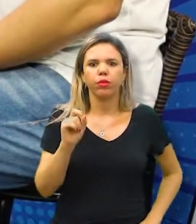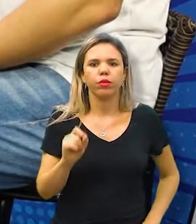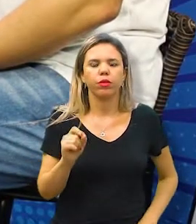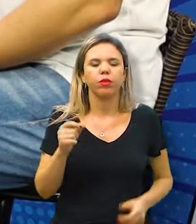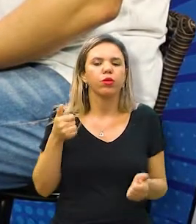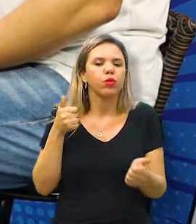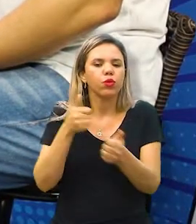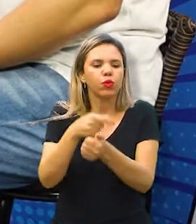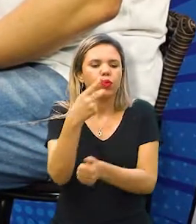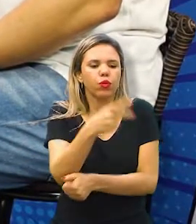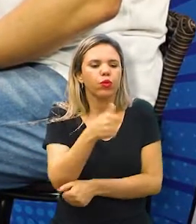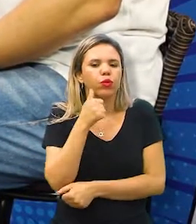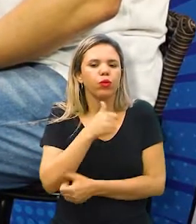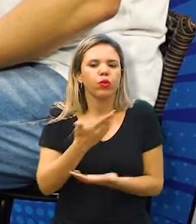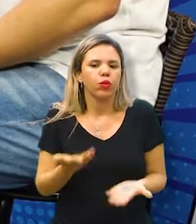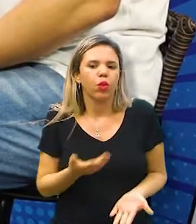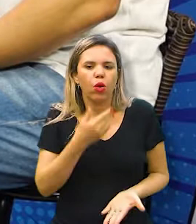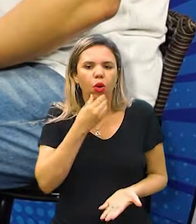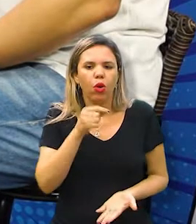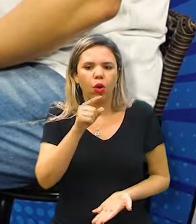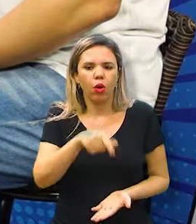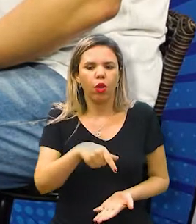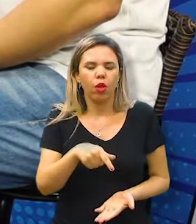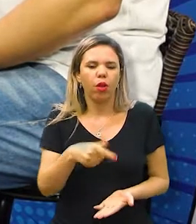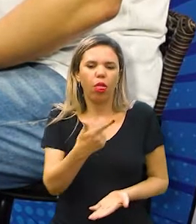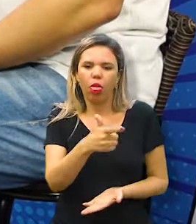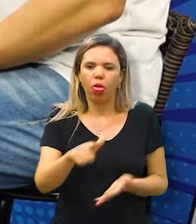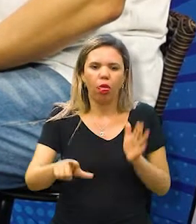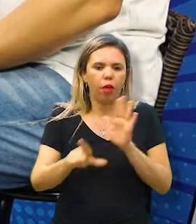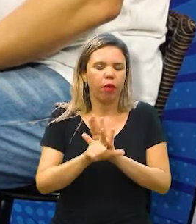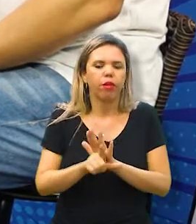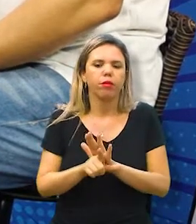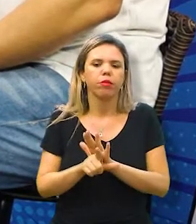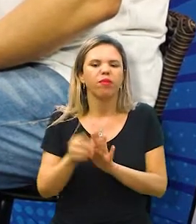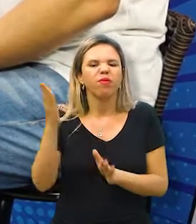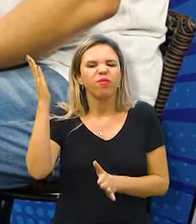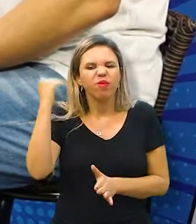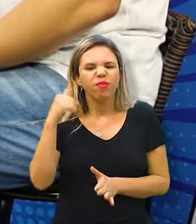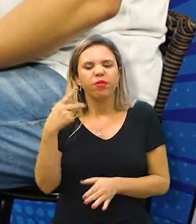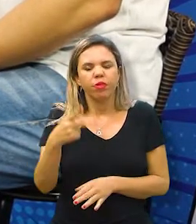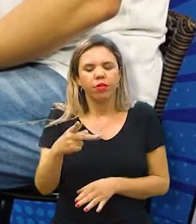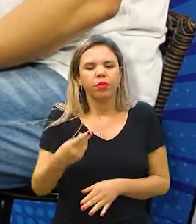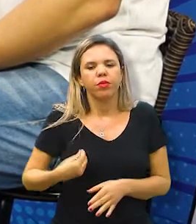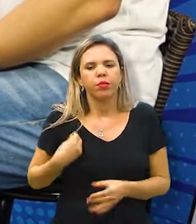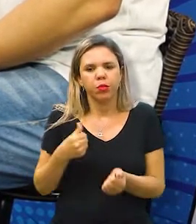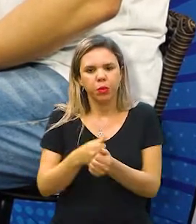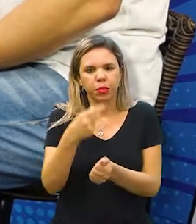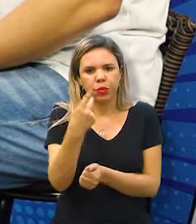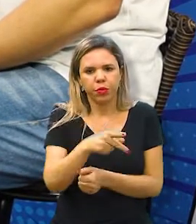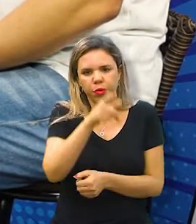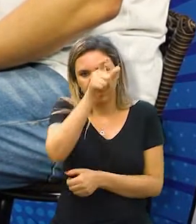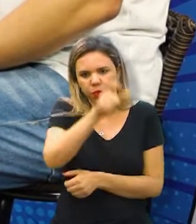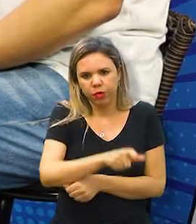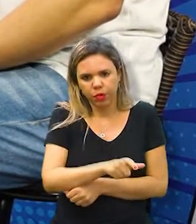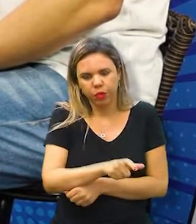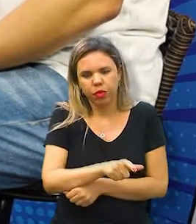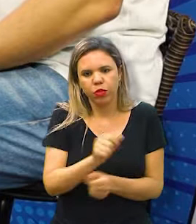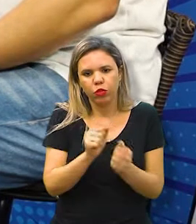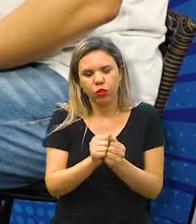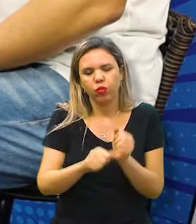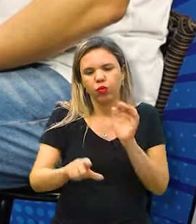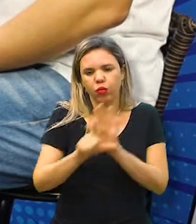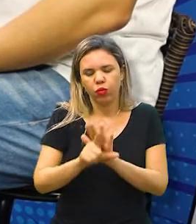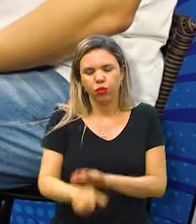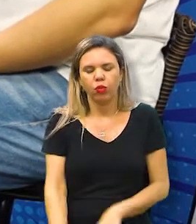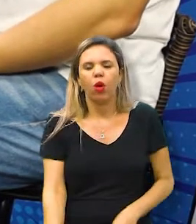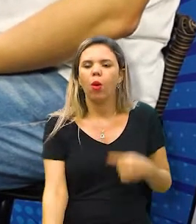em se aproximar dela, só que ele é um cara fora da lei. E ele sabe que para ele estar próximo de alguém que está